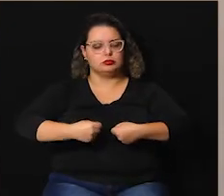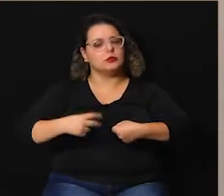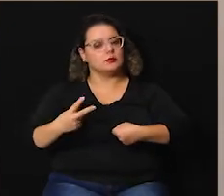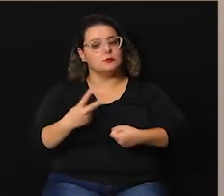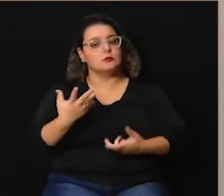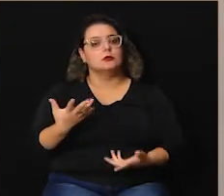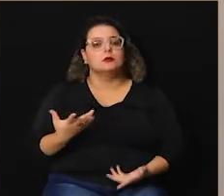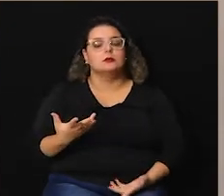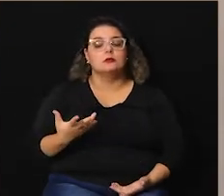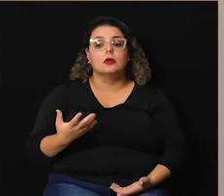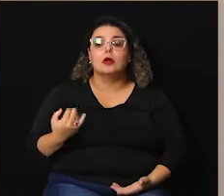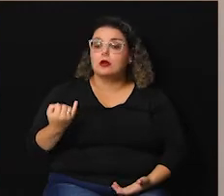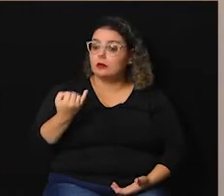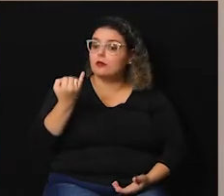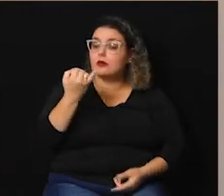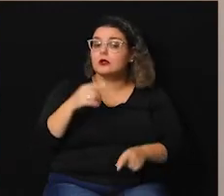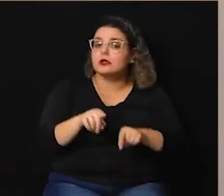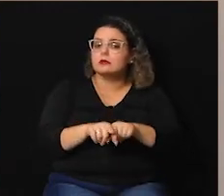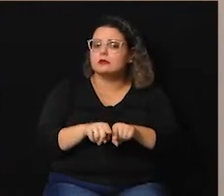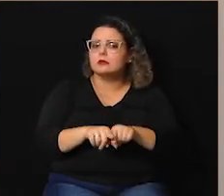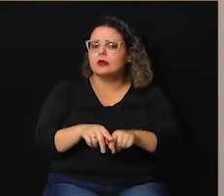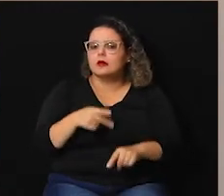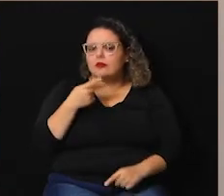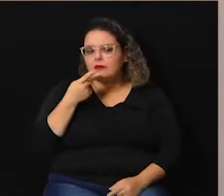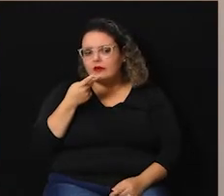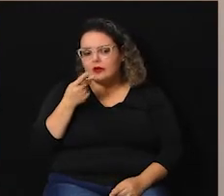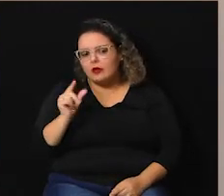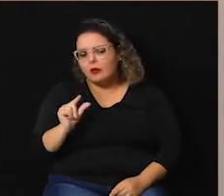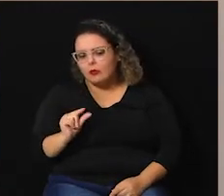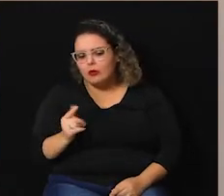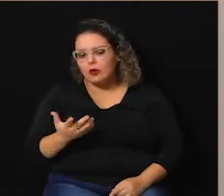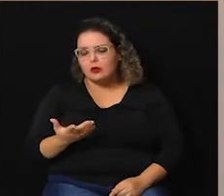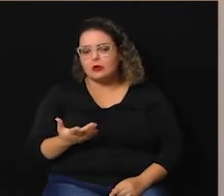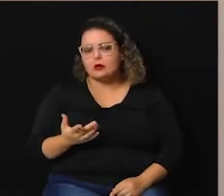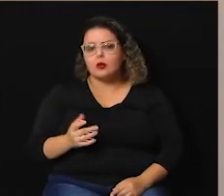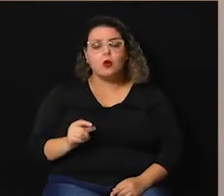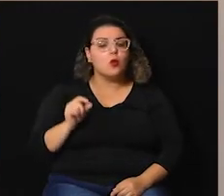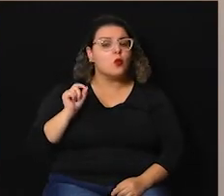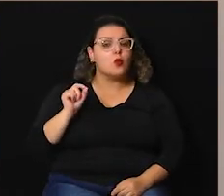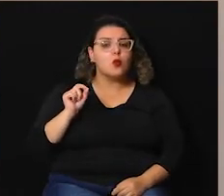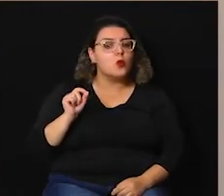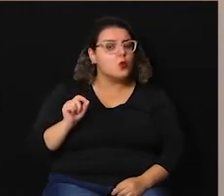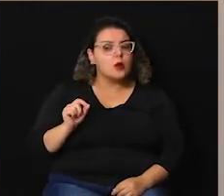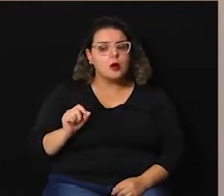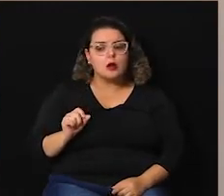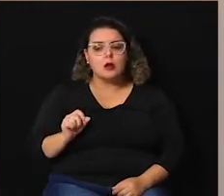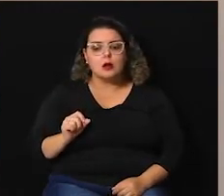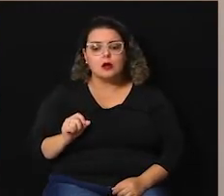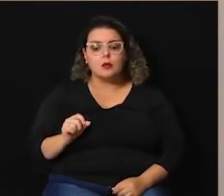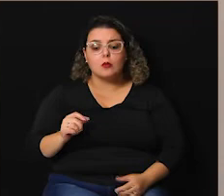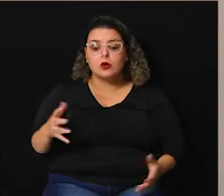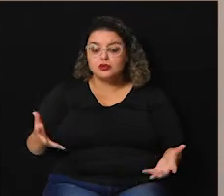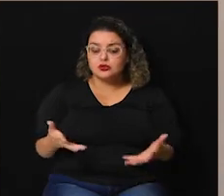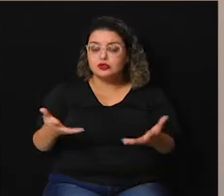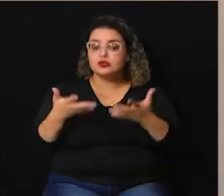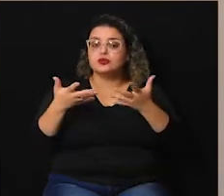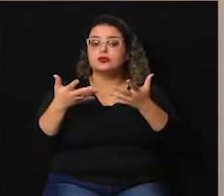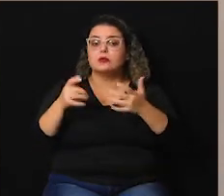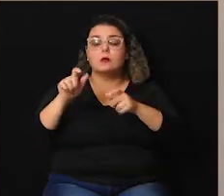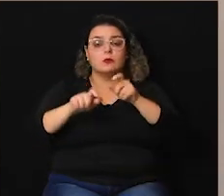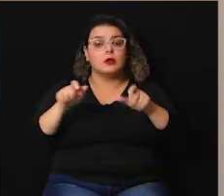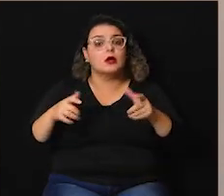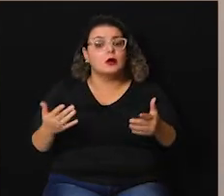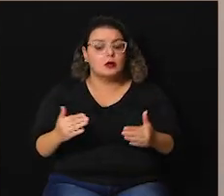desses valores. Agora, é importante também, talvez, falar um pouquinho, né, do o que pode contribuir para